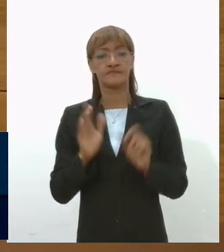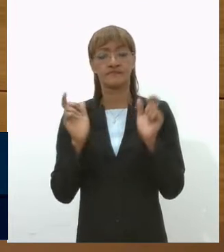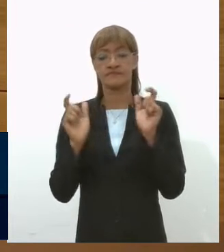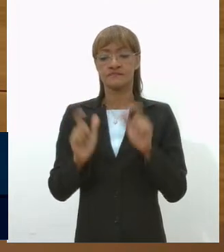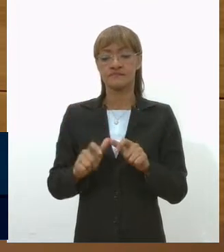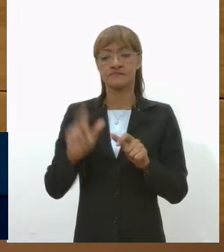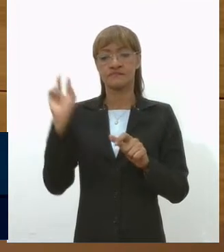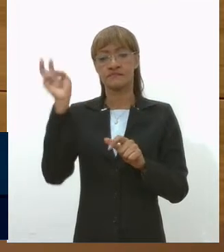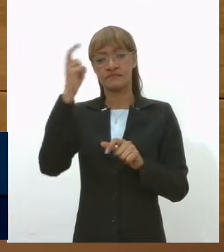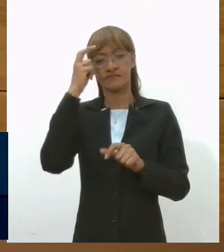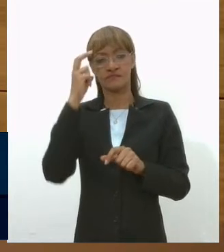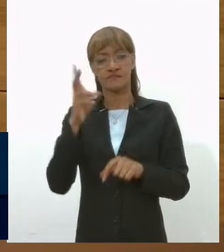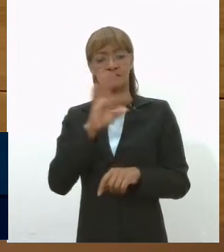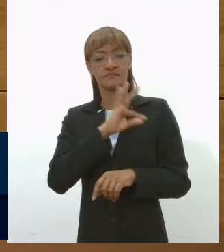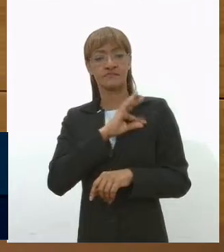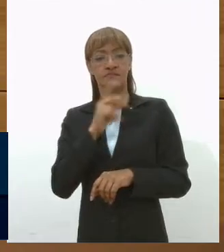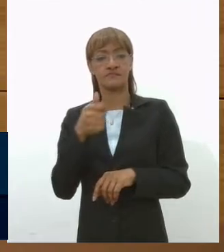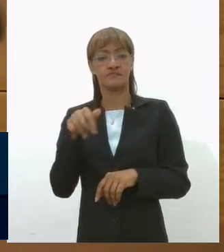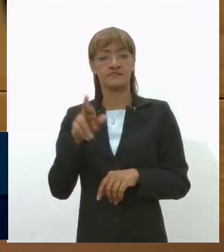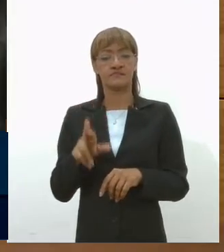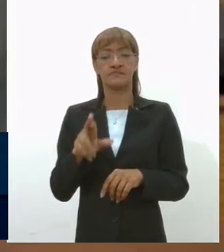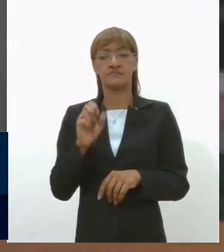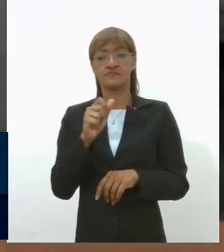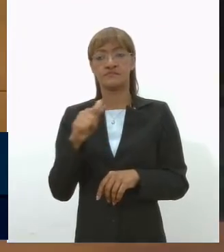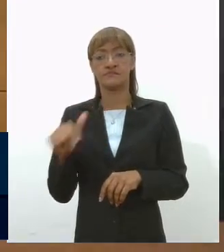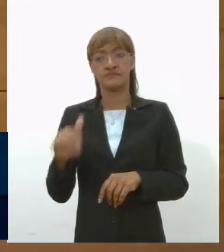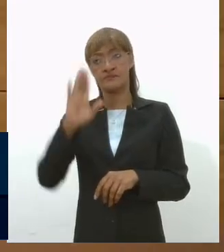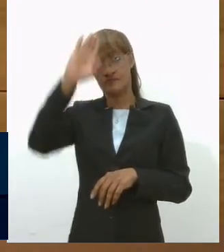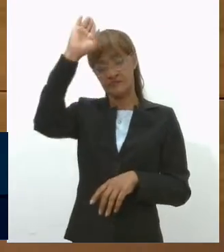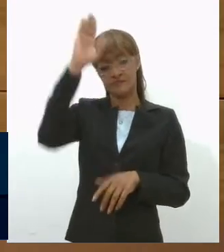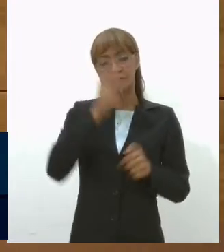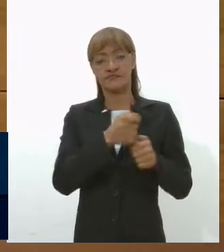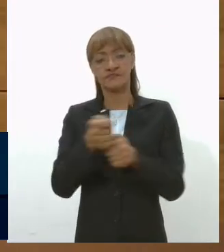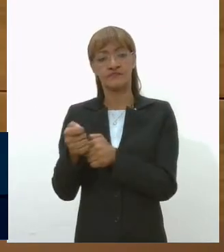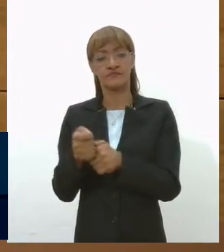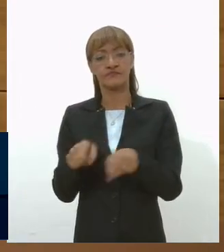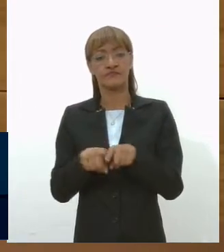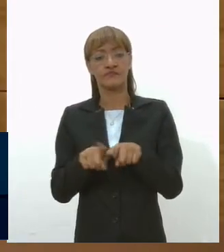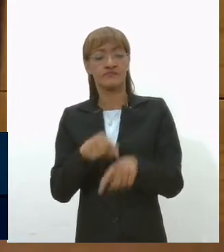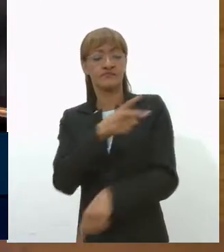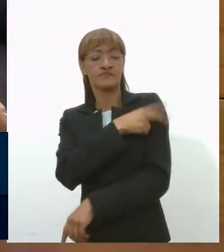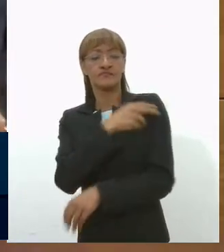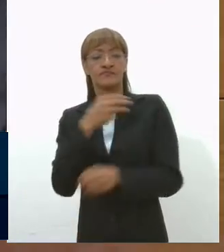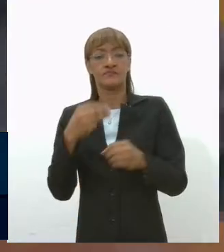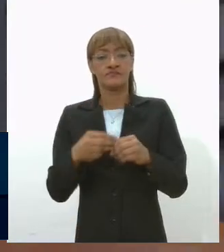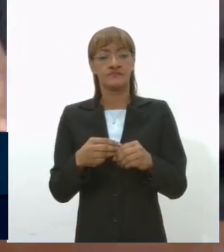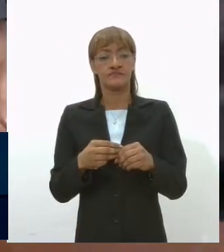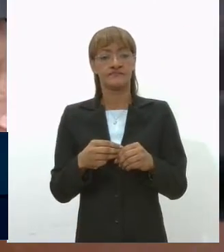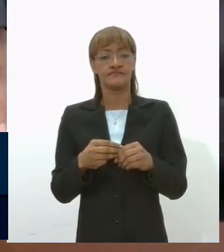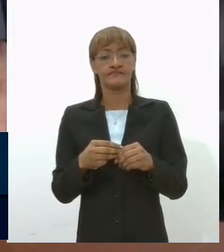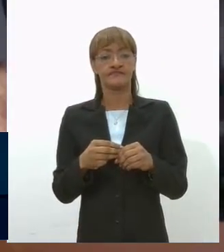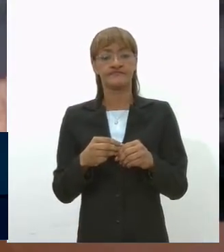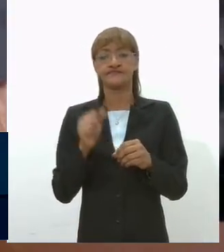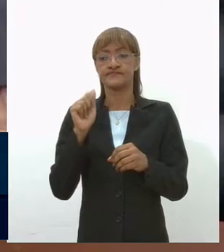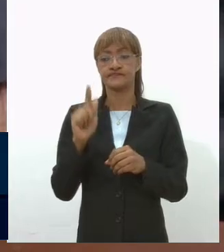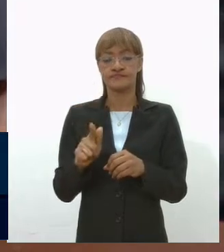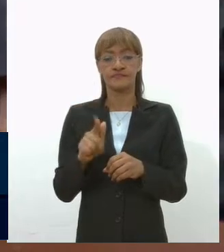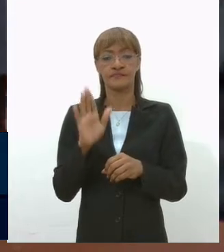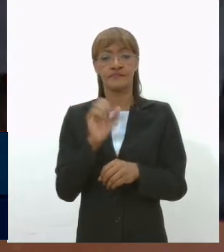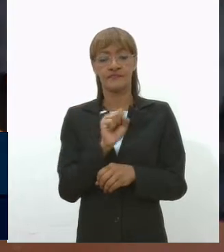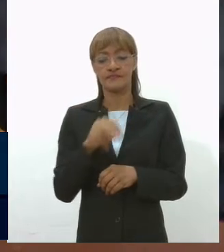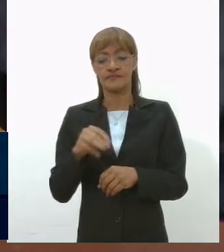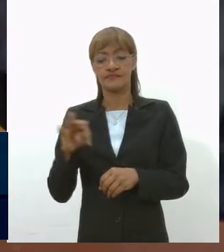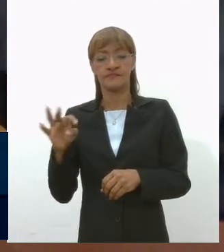para os policiais militares, civis, bombeiros militares, guardas civis municipais, agentes de trânsito e agentes